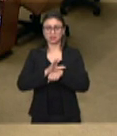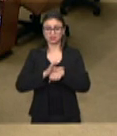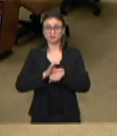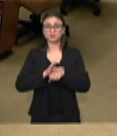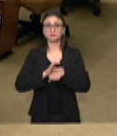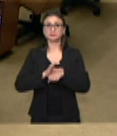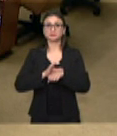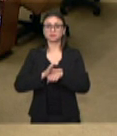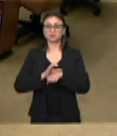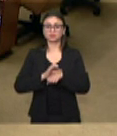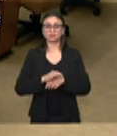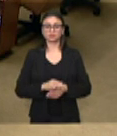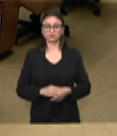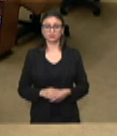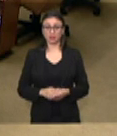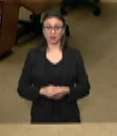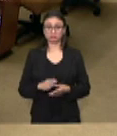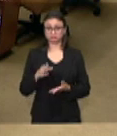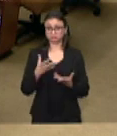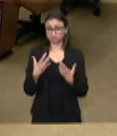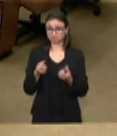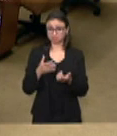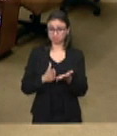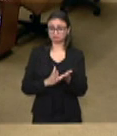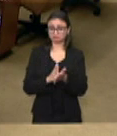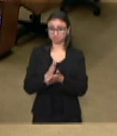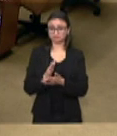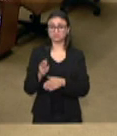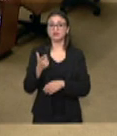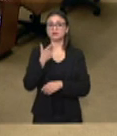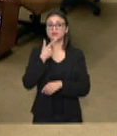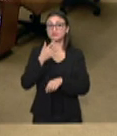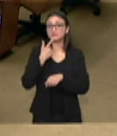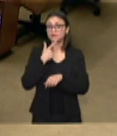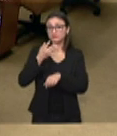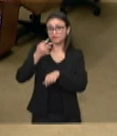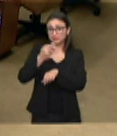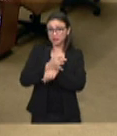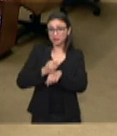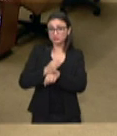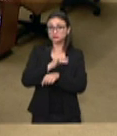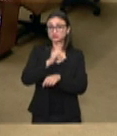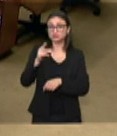dispositivo, pelo qual instituído o feriado do Dia da Consciência Negra.